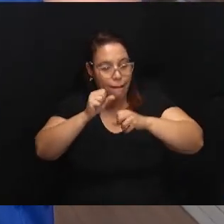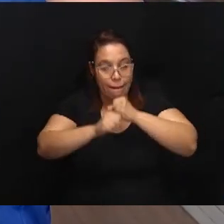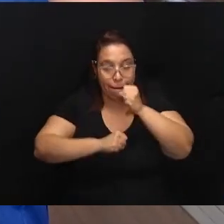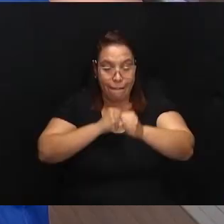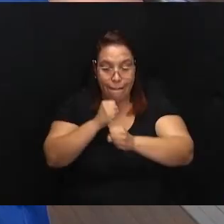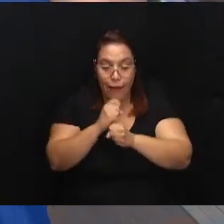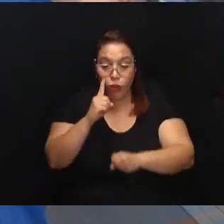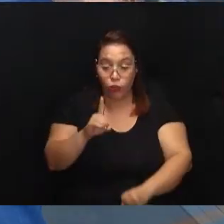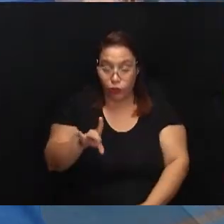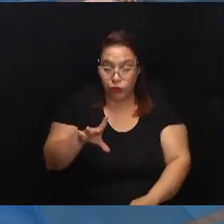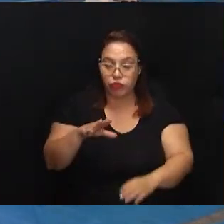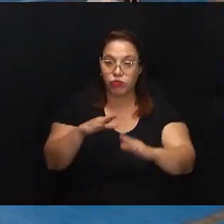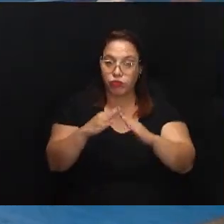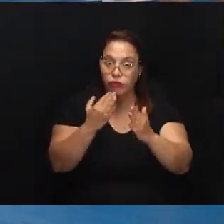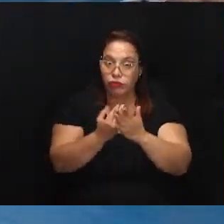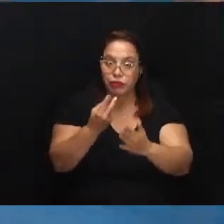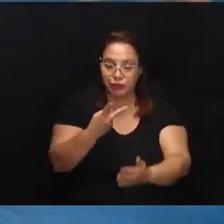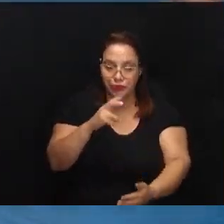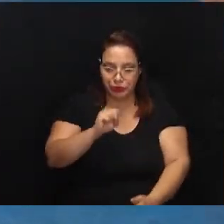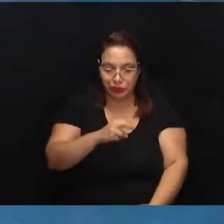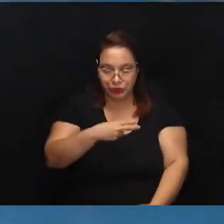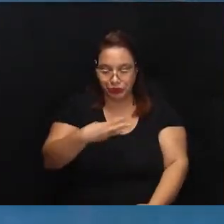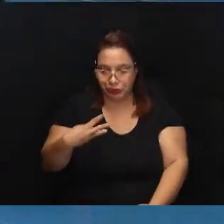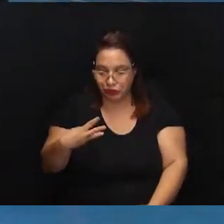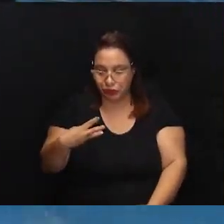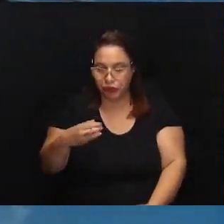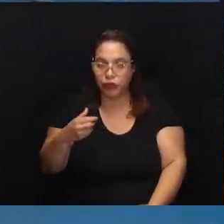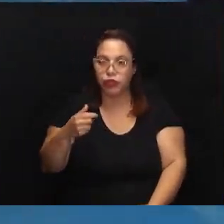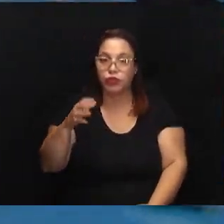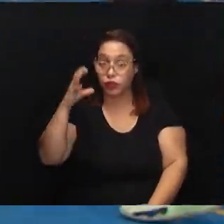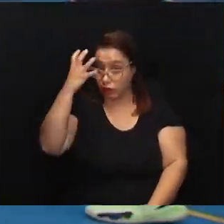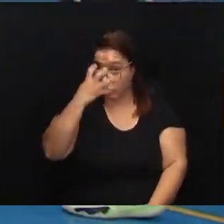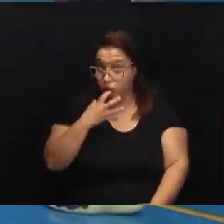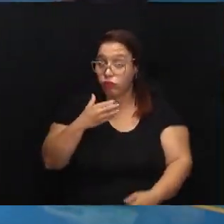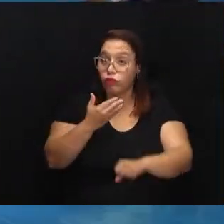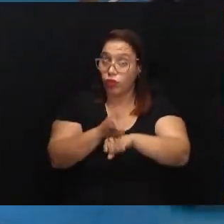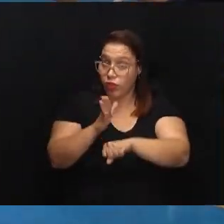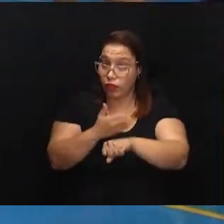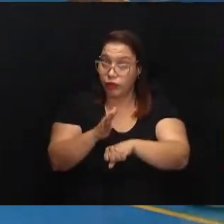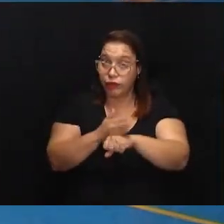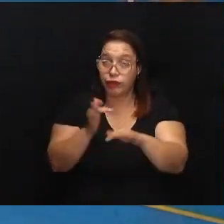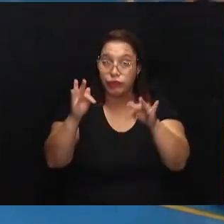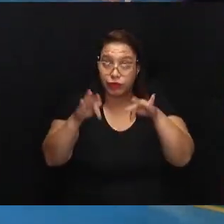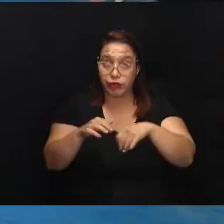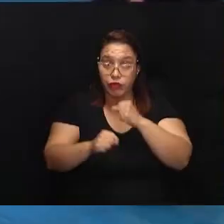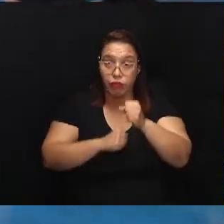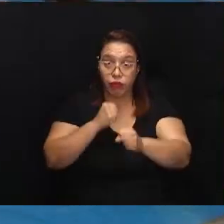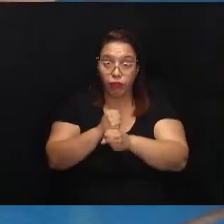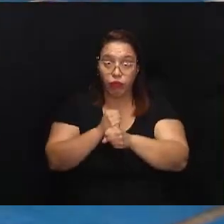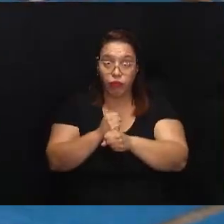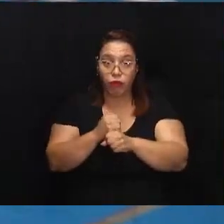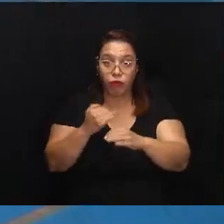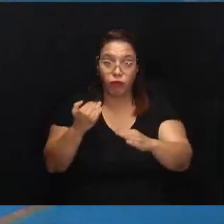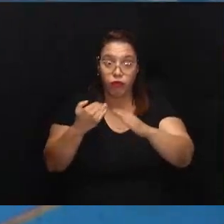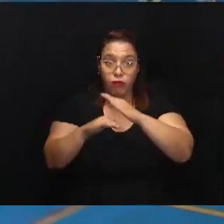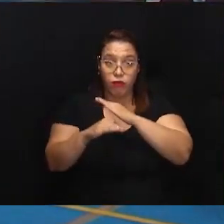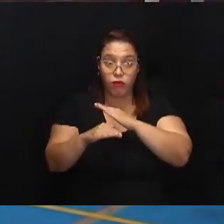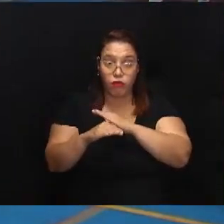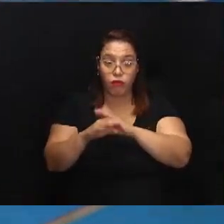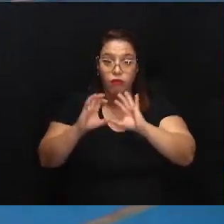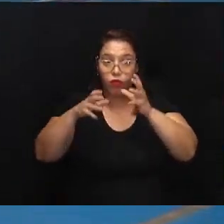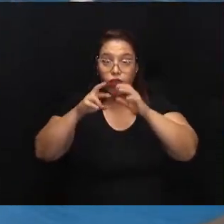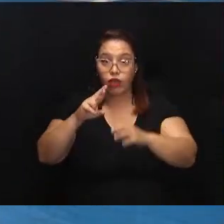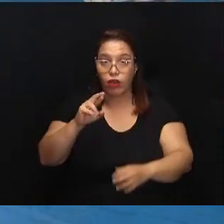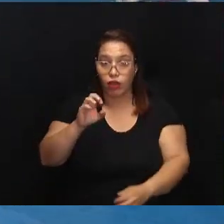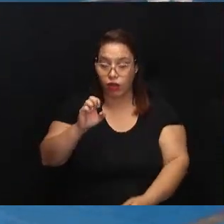jogando na escola. Depois, em 2023, eu comecei a jogar mais sério, comecei a treinar mais. E no final do ano, fiz a seletiva para entrar aqui no Vôlei